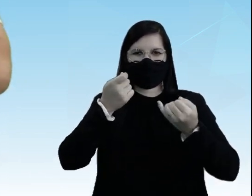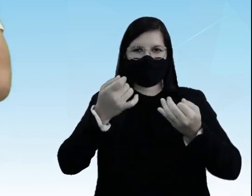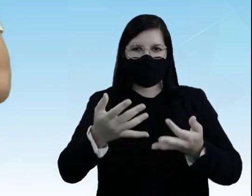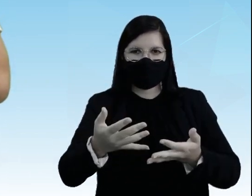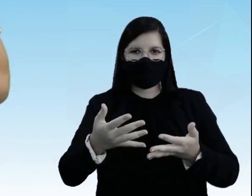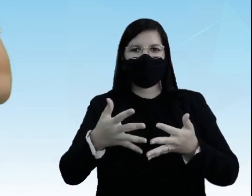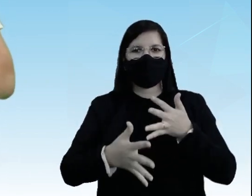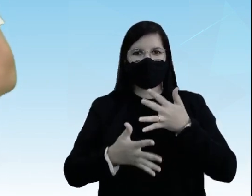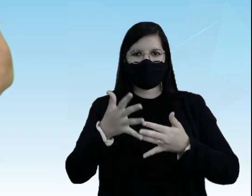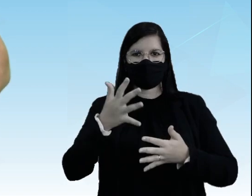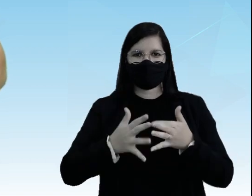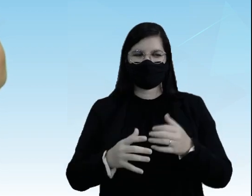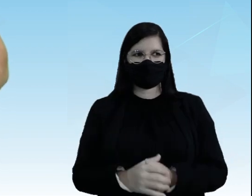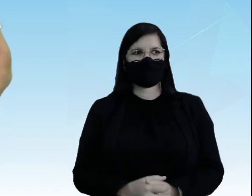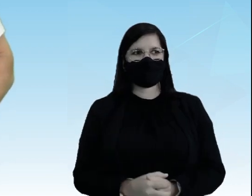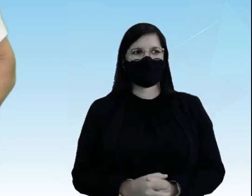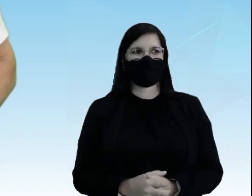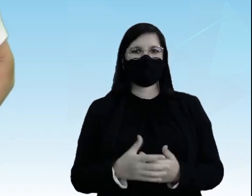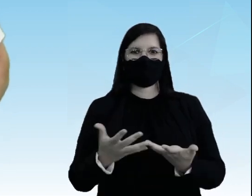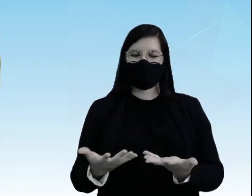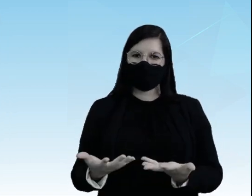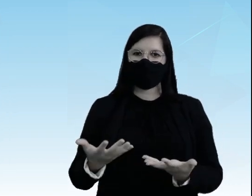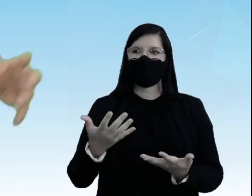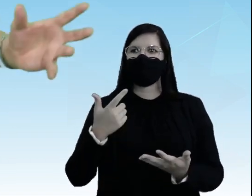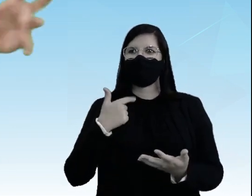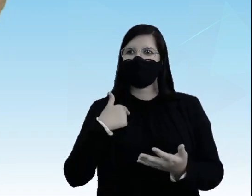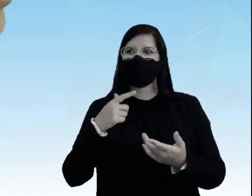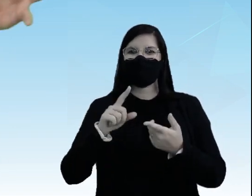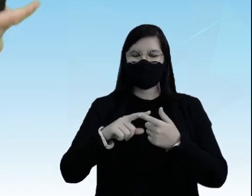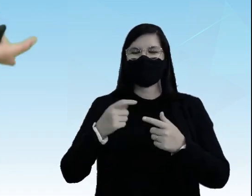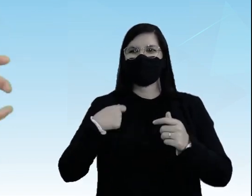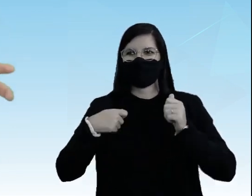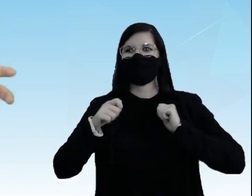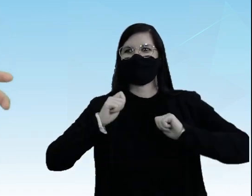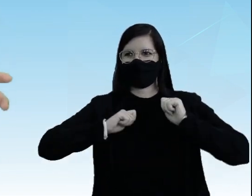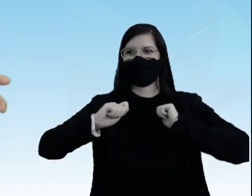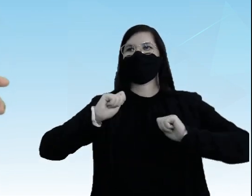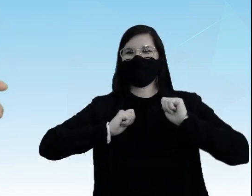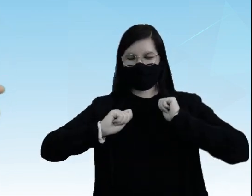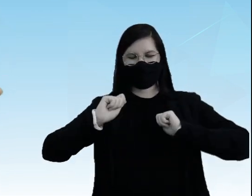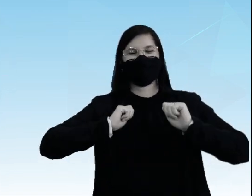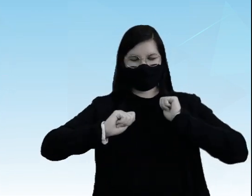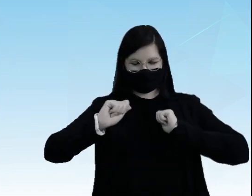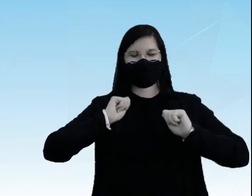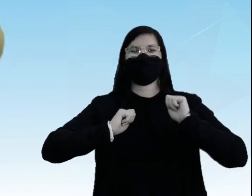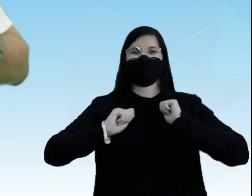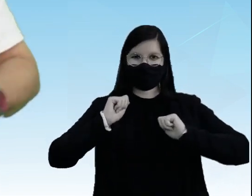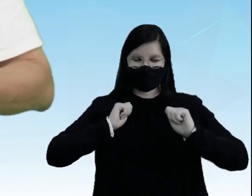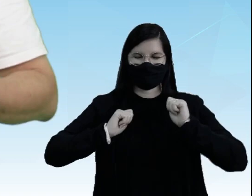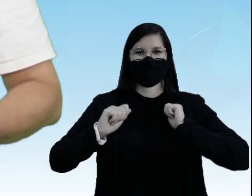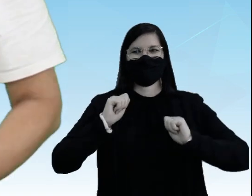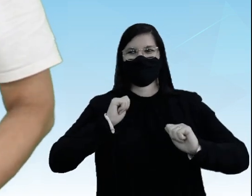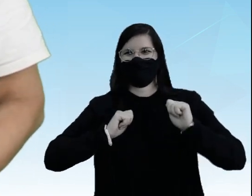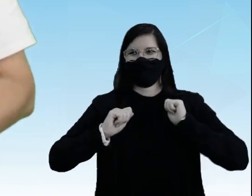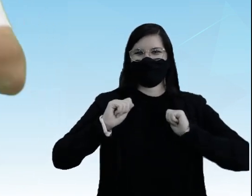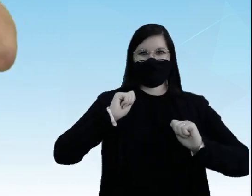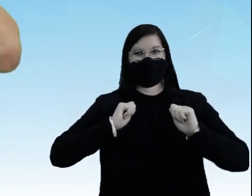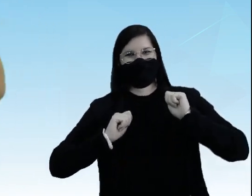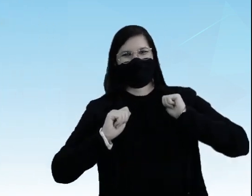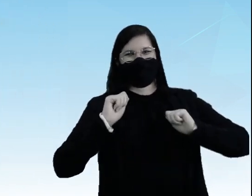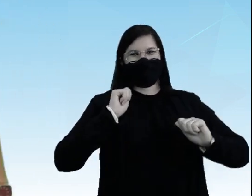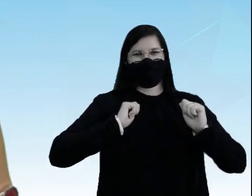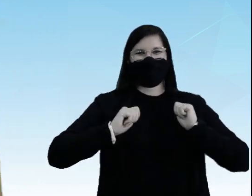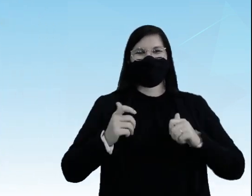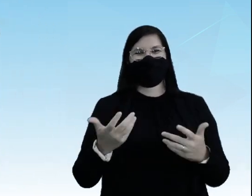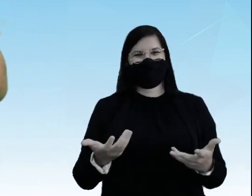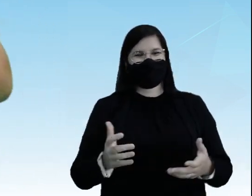Então, vamos lá. Gostaria de saber, também a ansiedade em Libras, né, professora? A ansiedade. Então, vamos lá